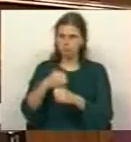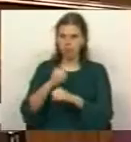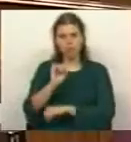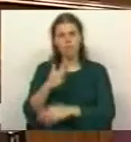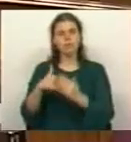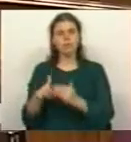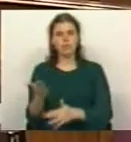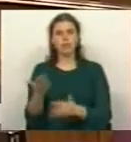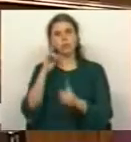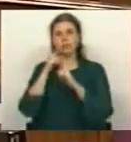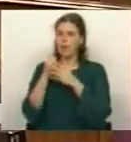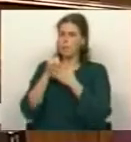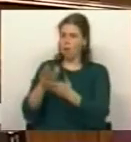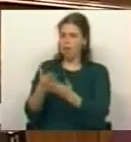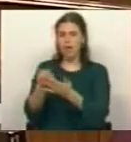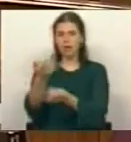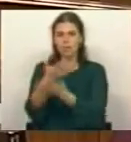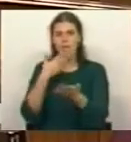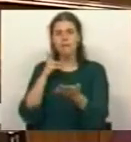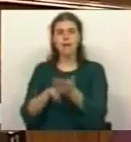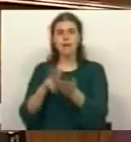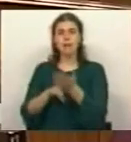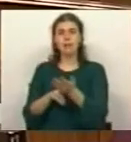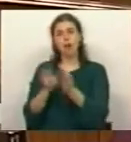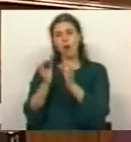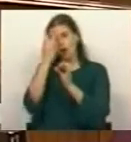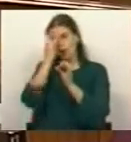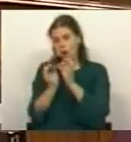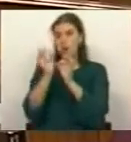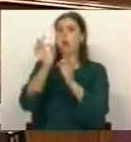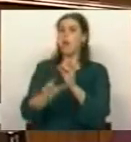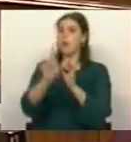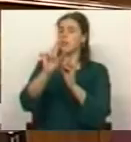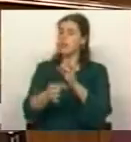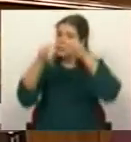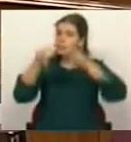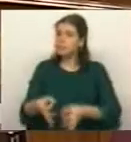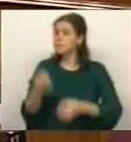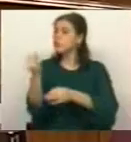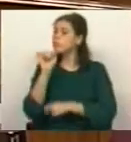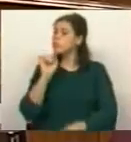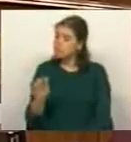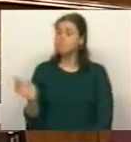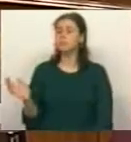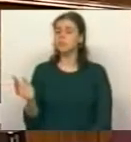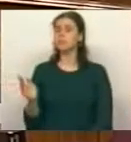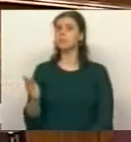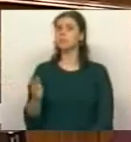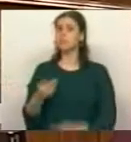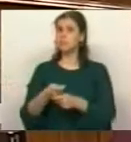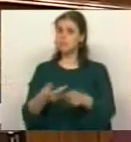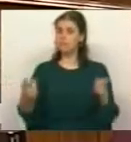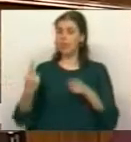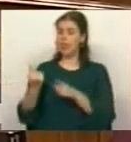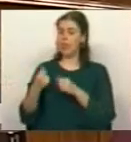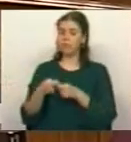o seu papel de financiamento da economia real e recomendando expressamente a essas instituições a não